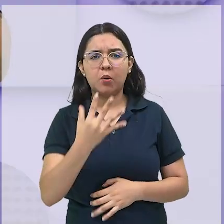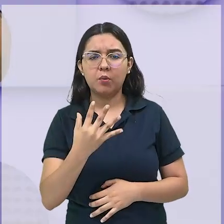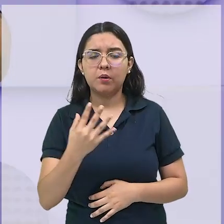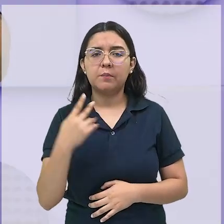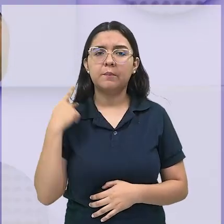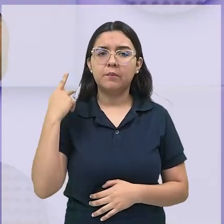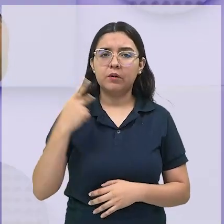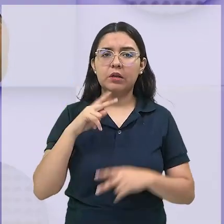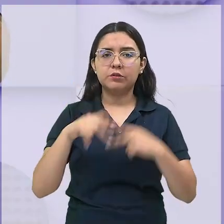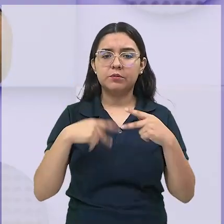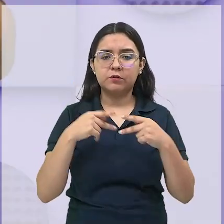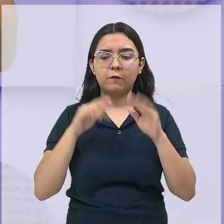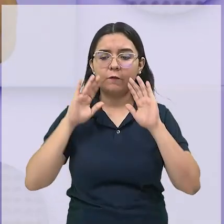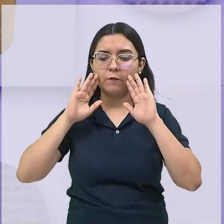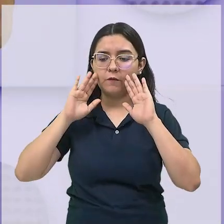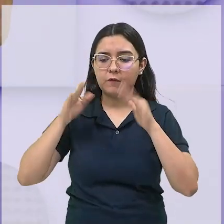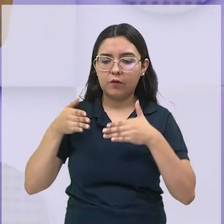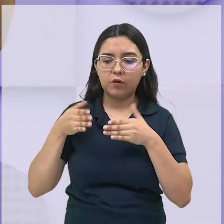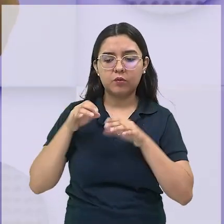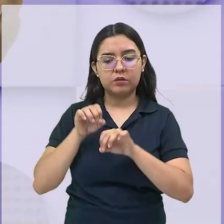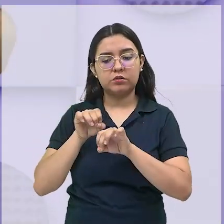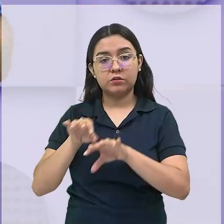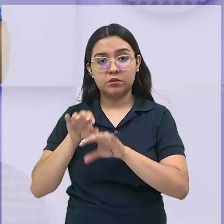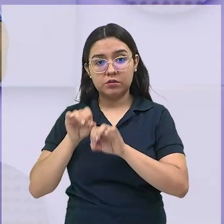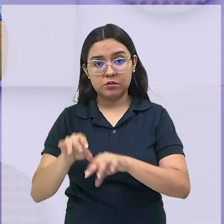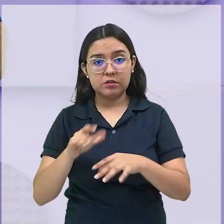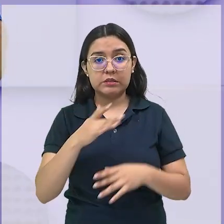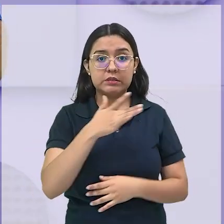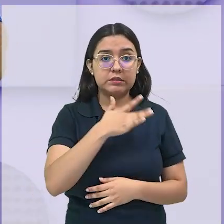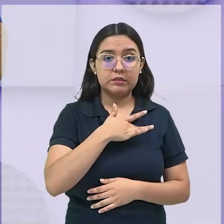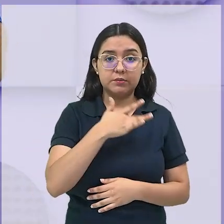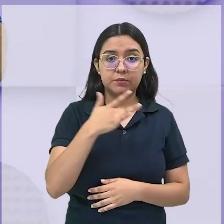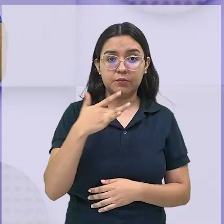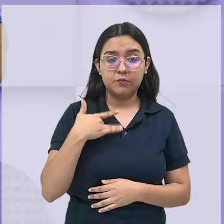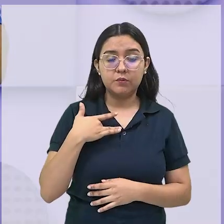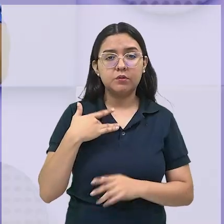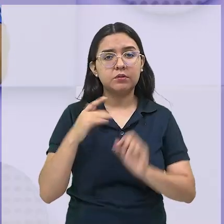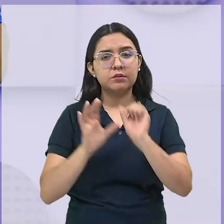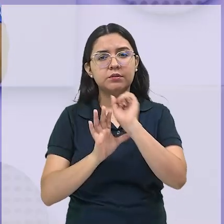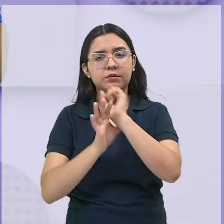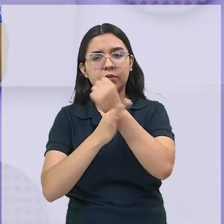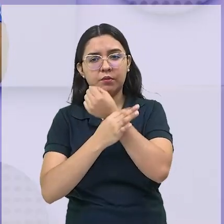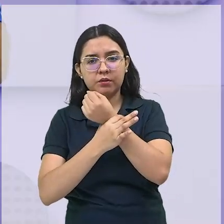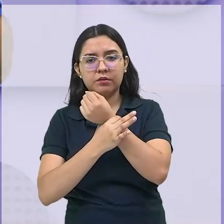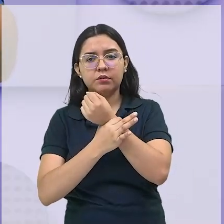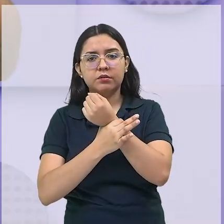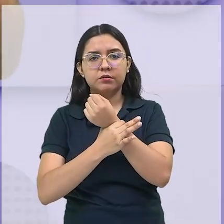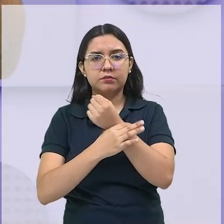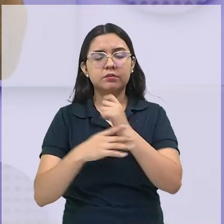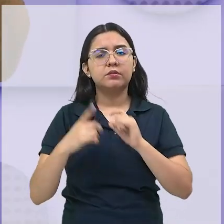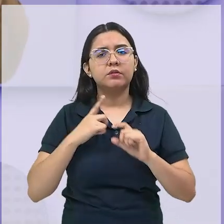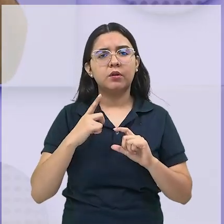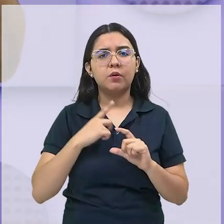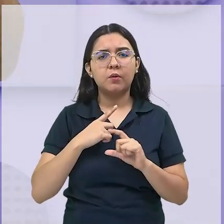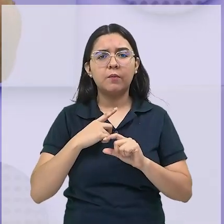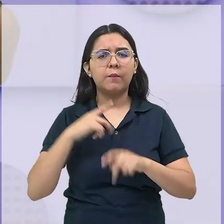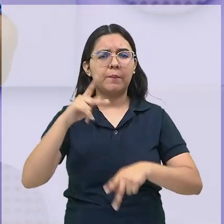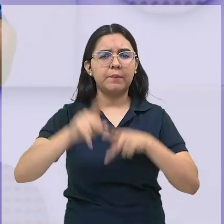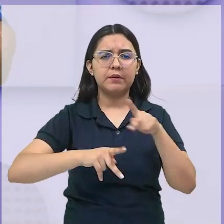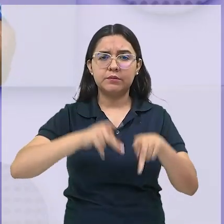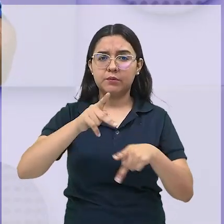boa administração para a educação, para a saúde, para a segurança, milhares e milhares